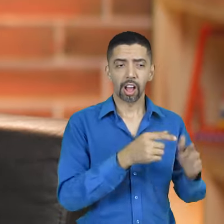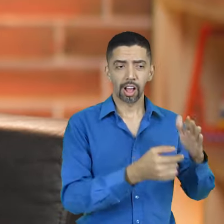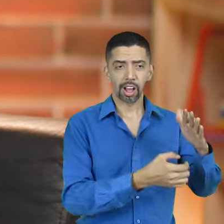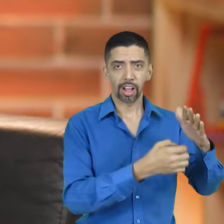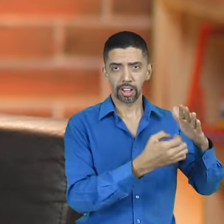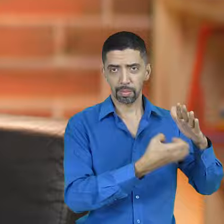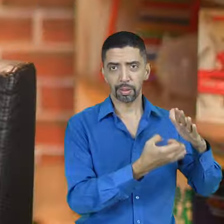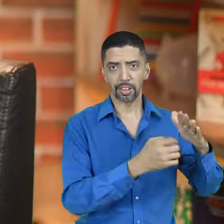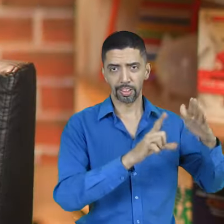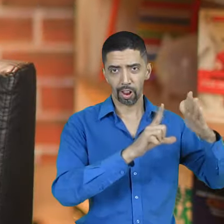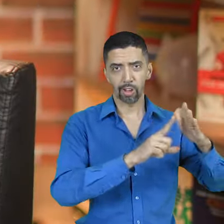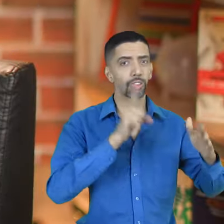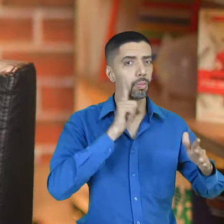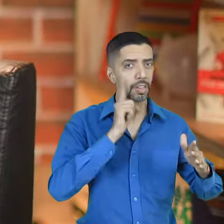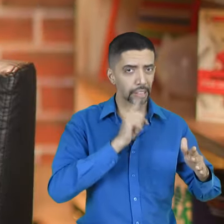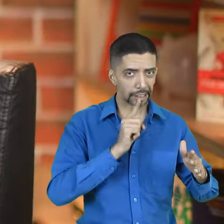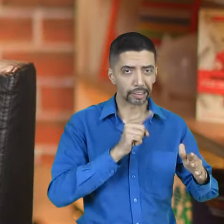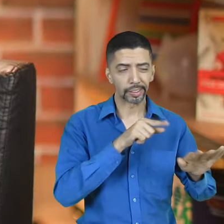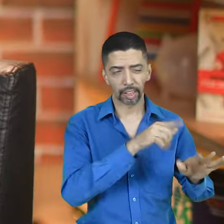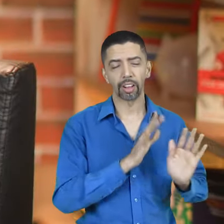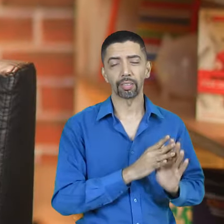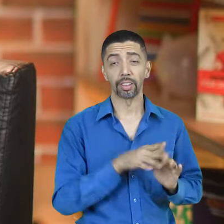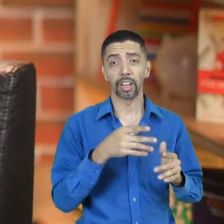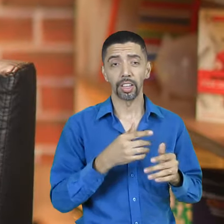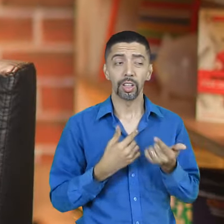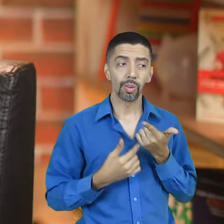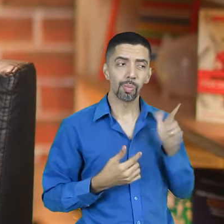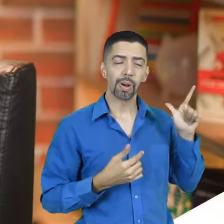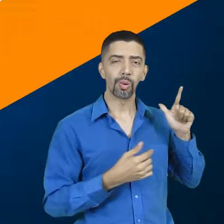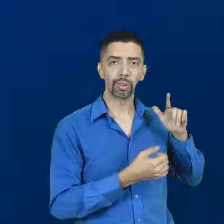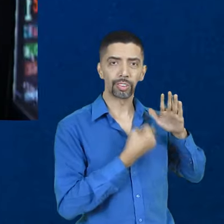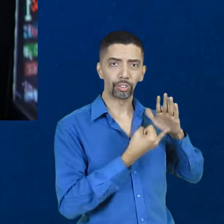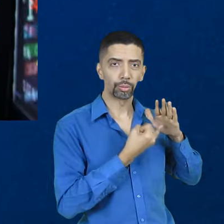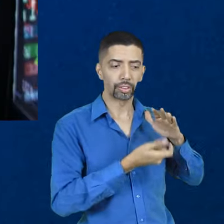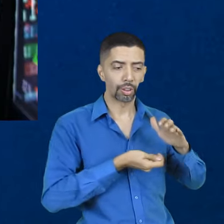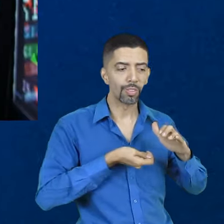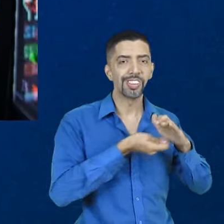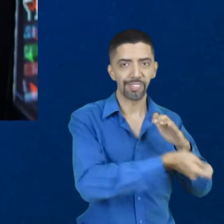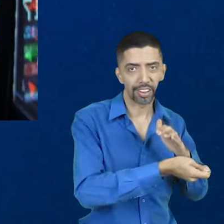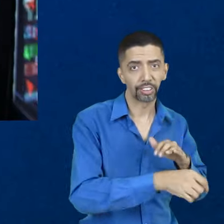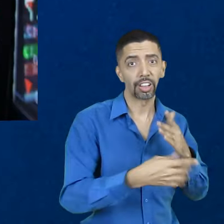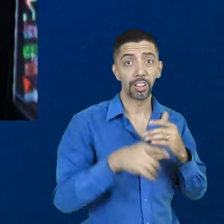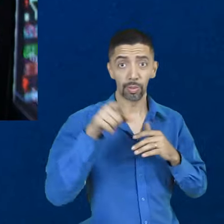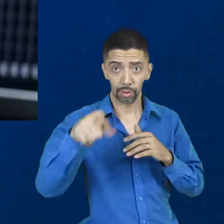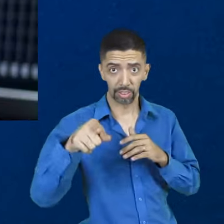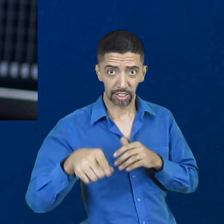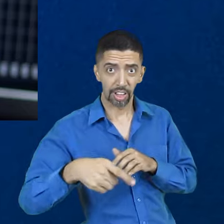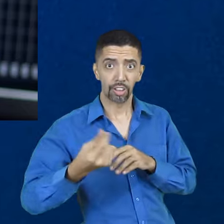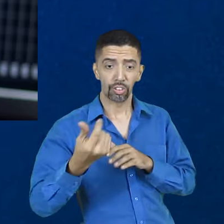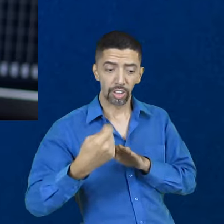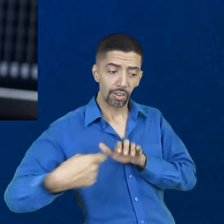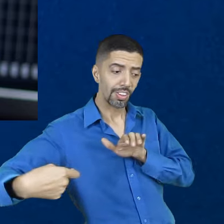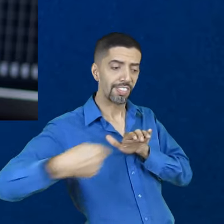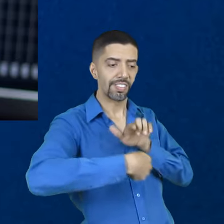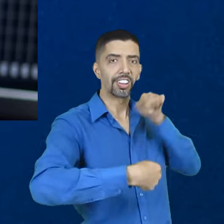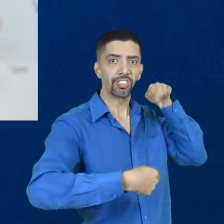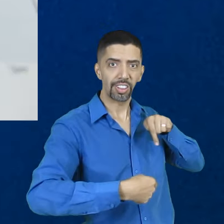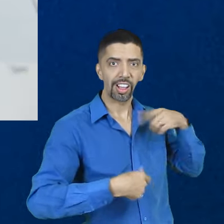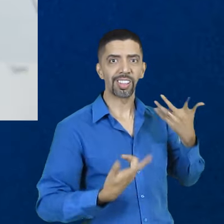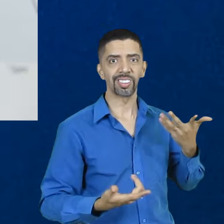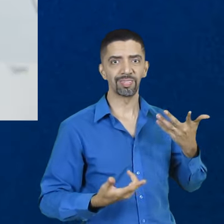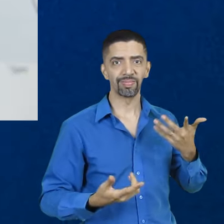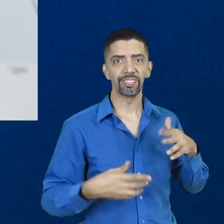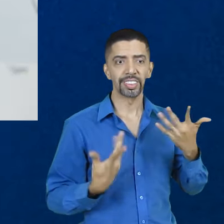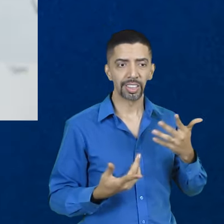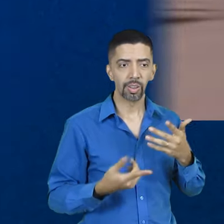processo cíclico. Quando existe um problema muito grave como esse, todo o sistema financeiro fica muito abalado. Natural que